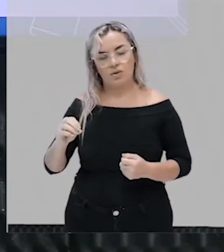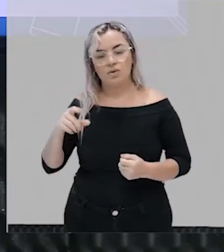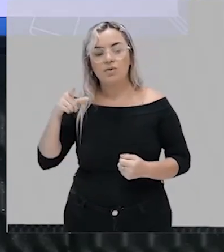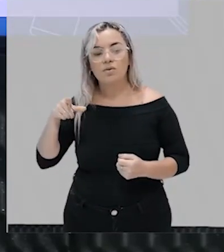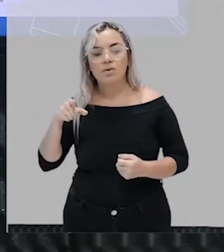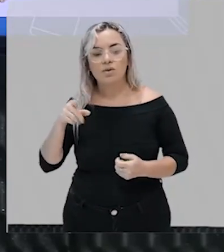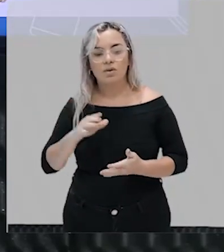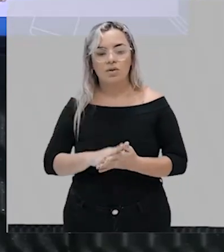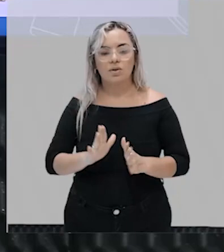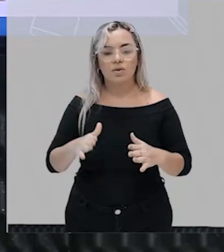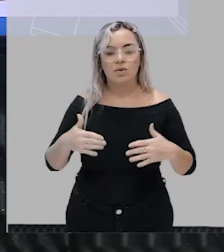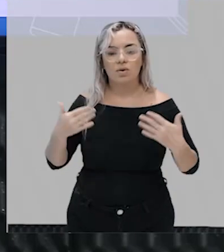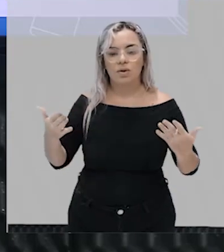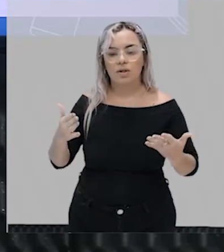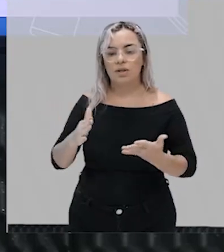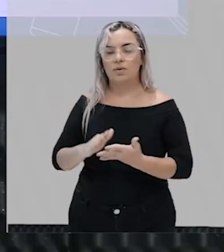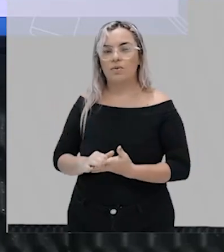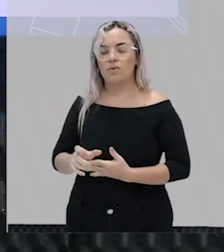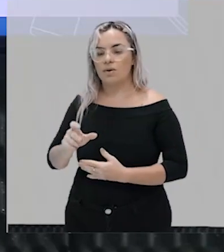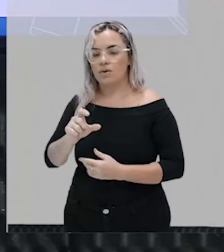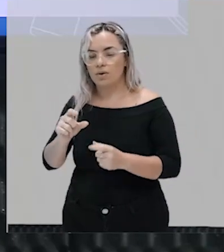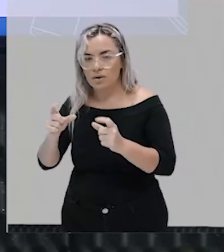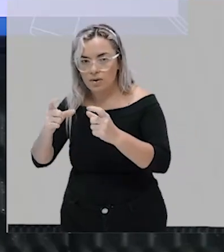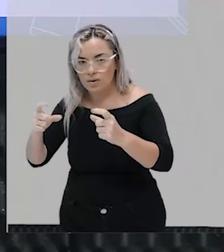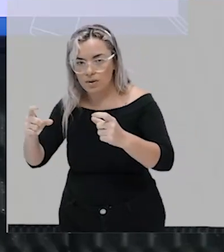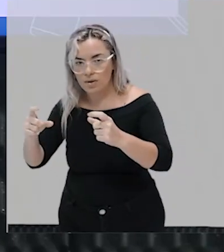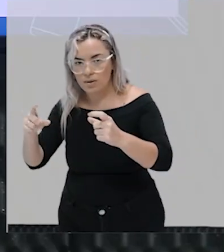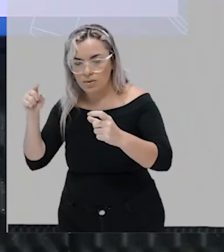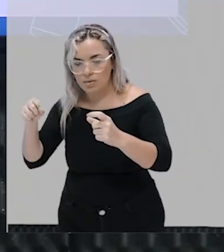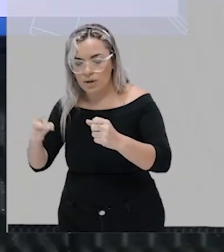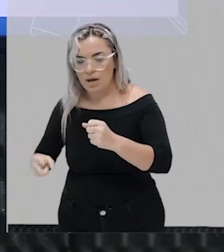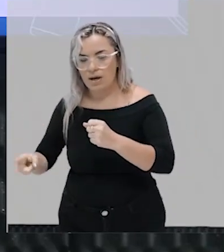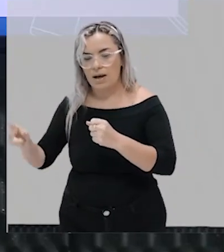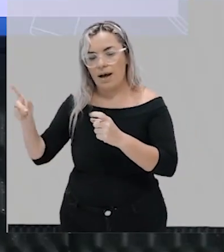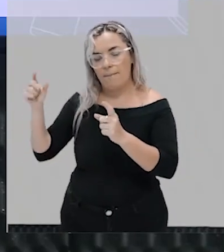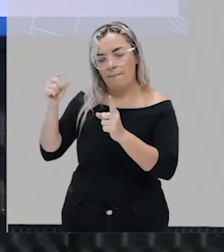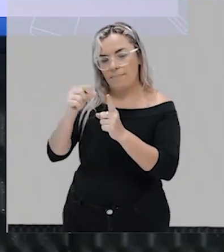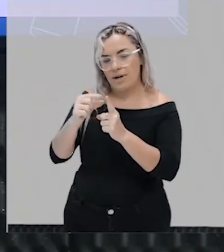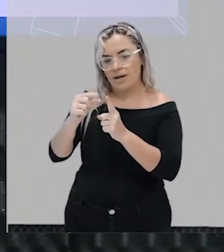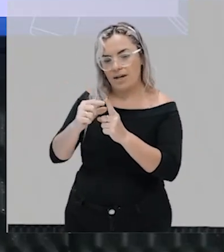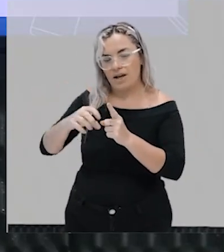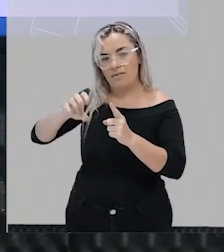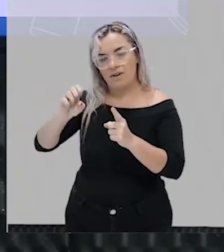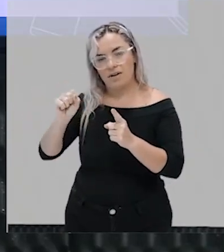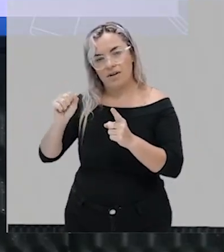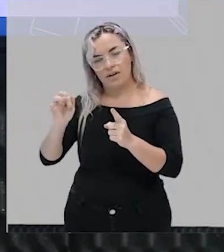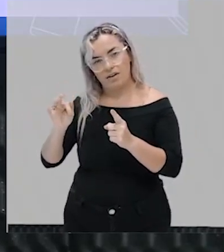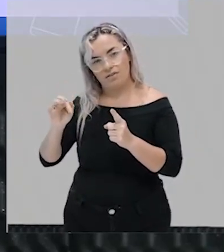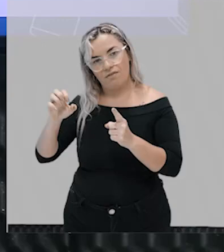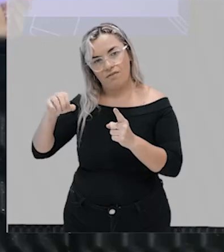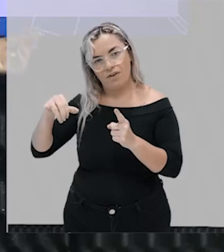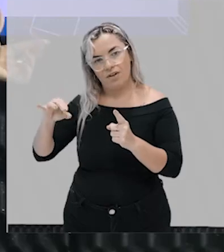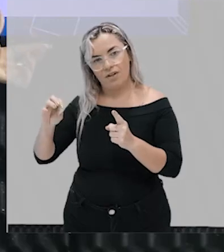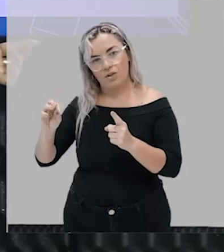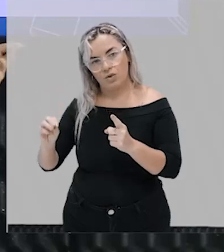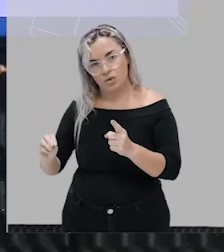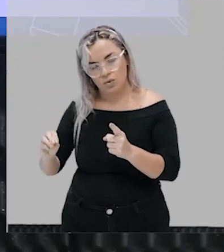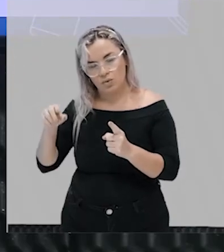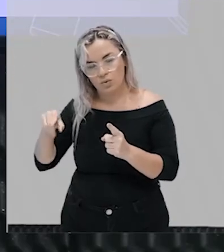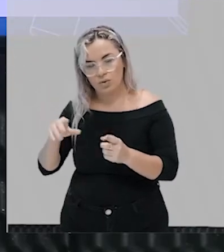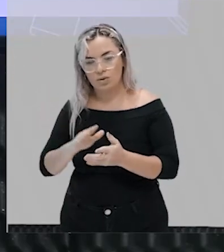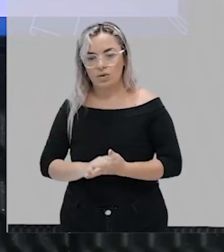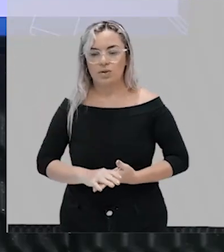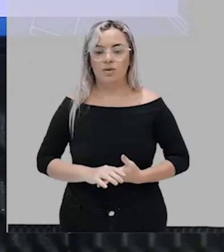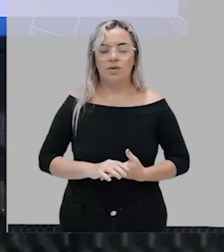que persiste? Palavra efeitos. No caso, persistem, tá